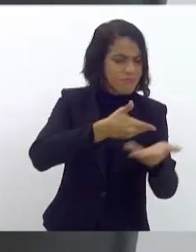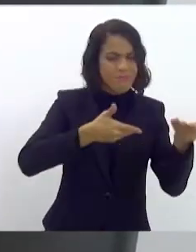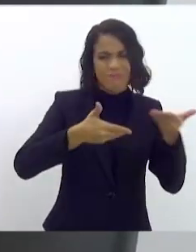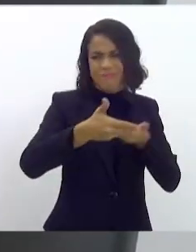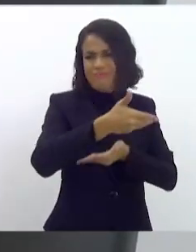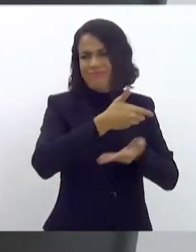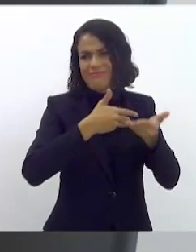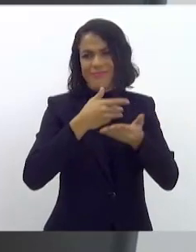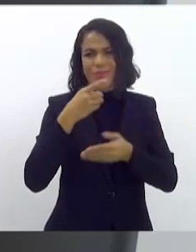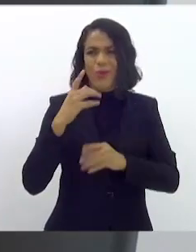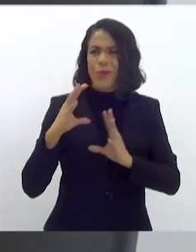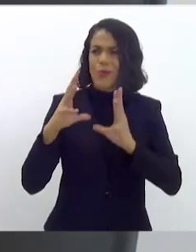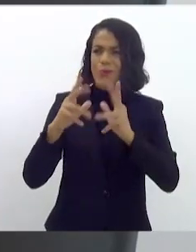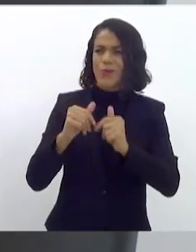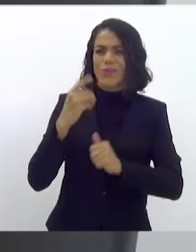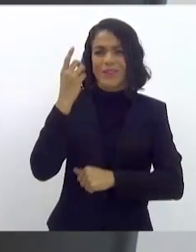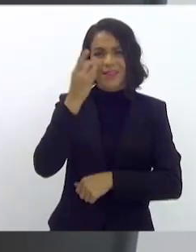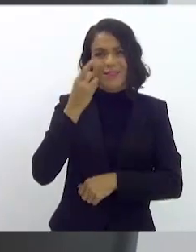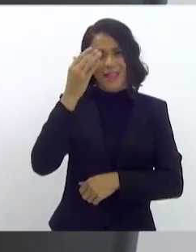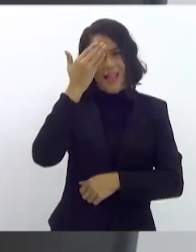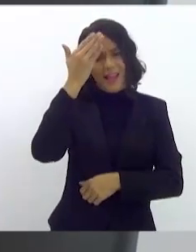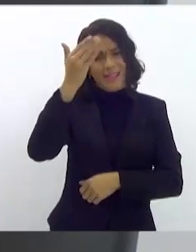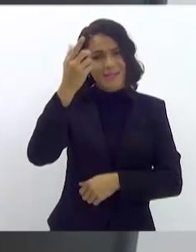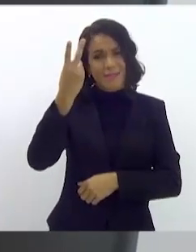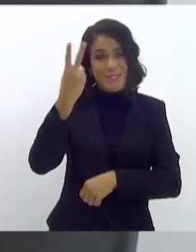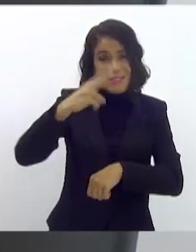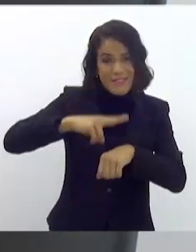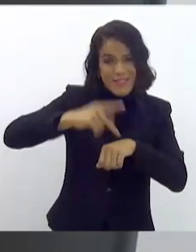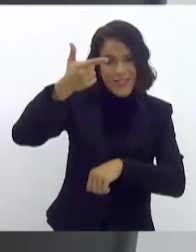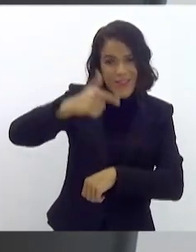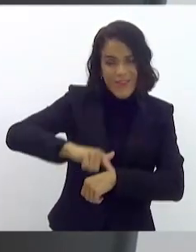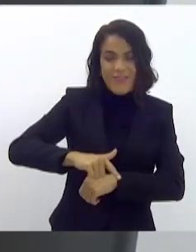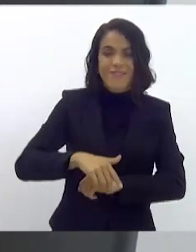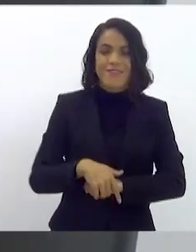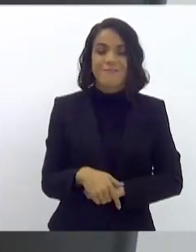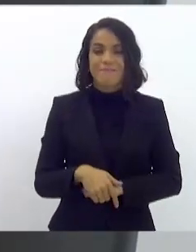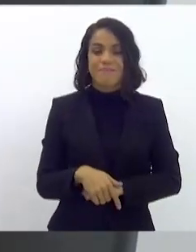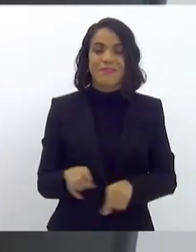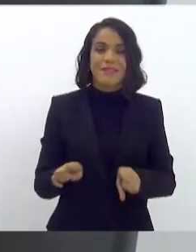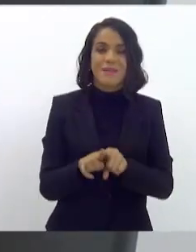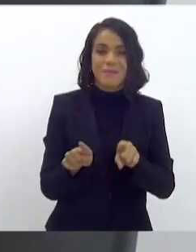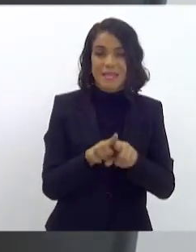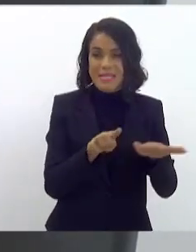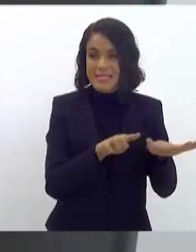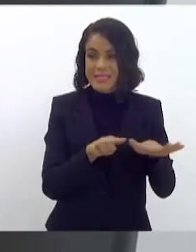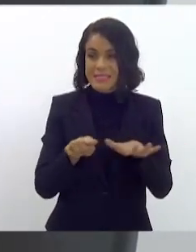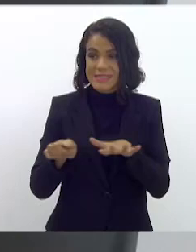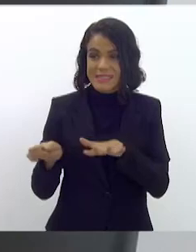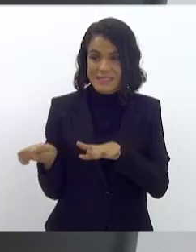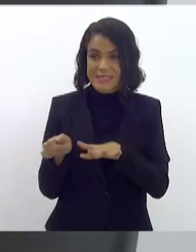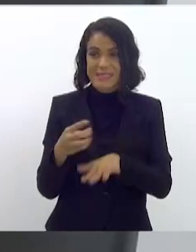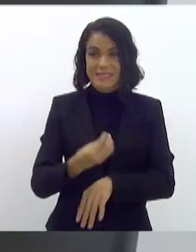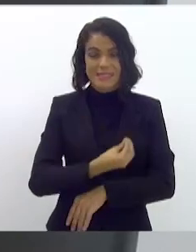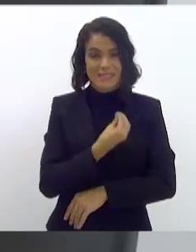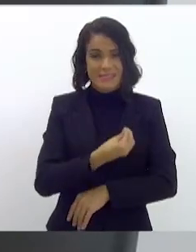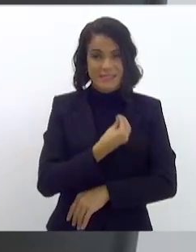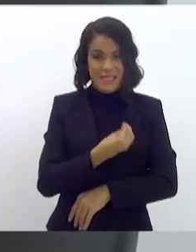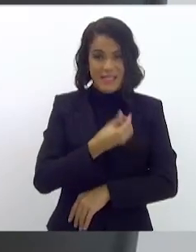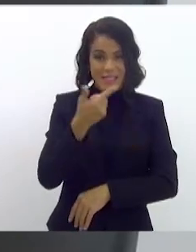os deputados. Então, agradecer mais uma vez, né, dizer que na próxima semana nós estaremos